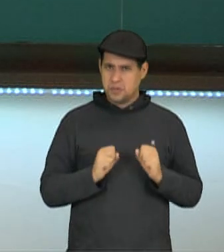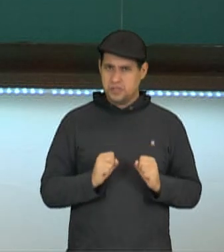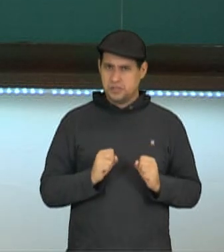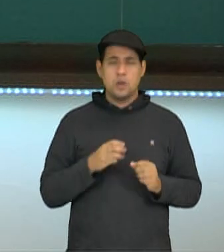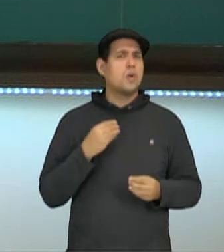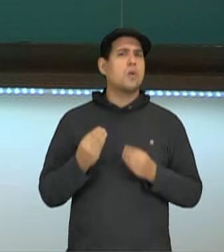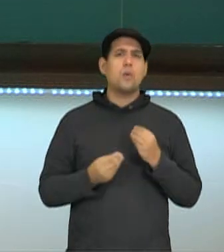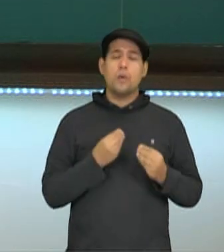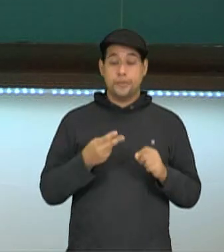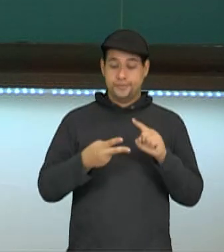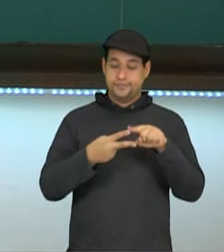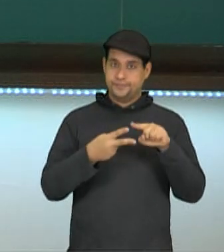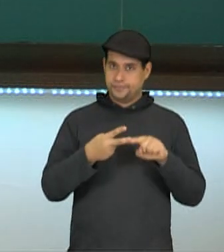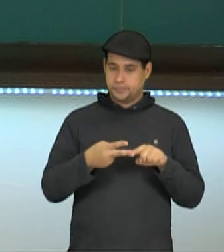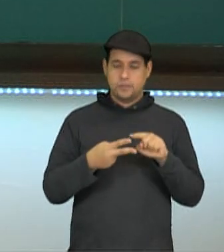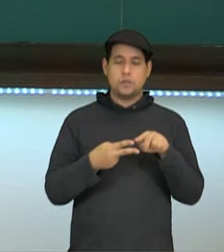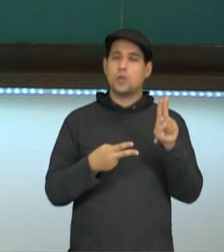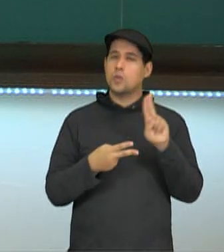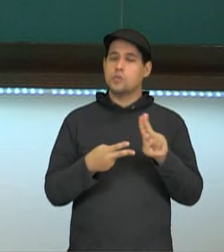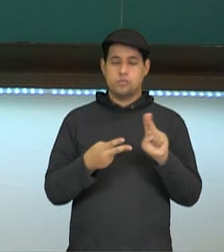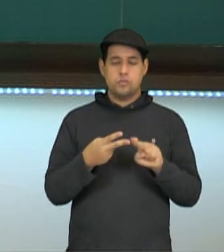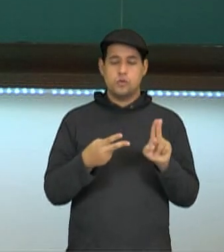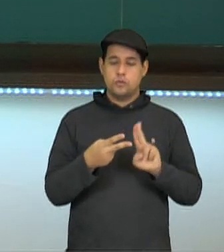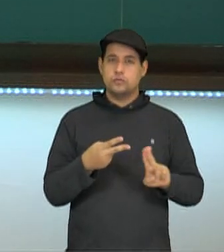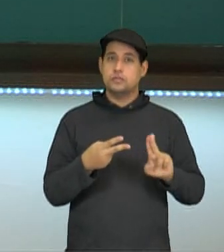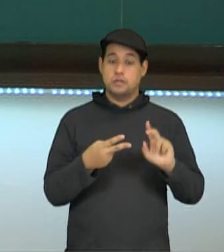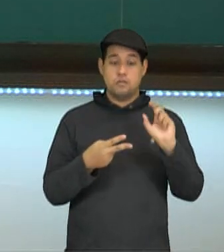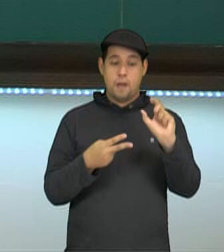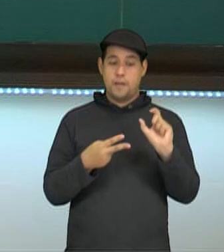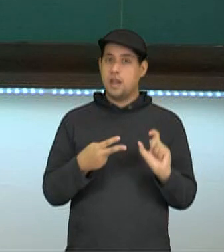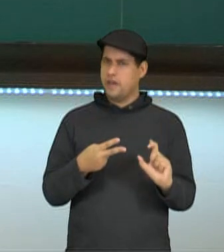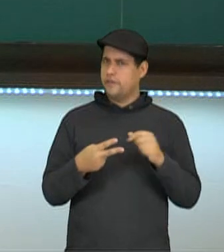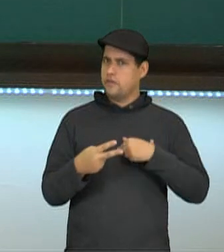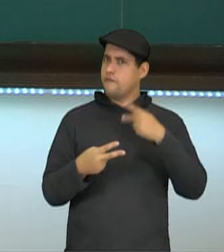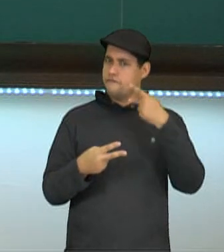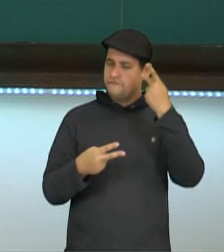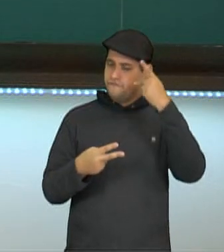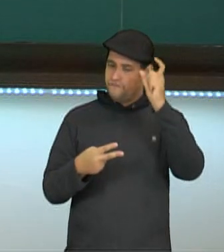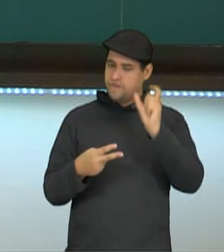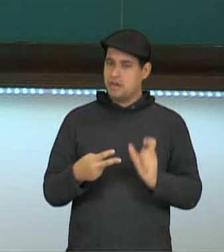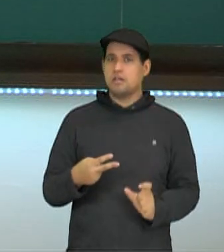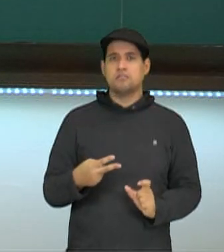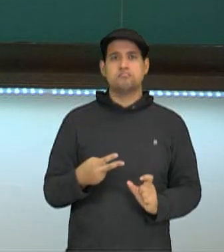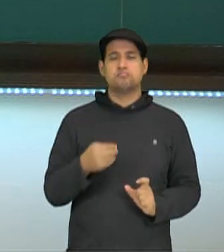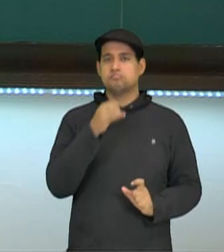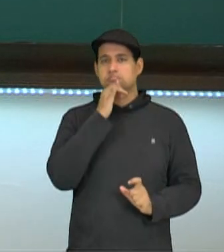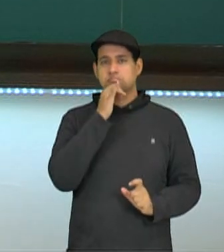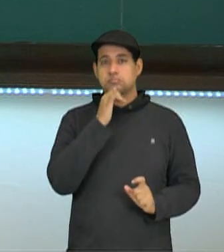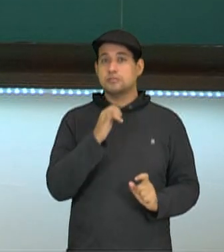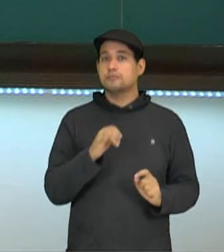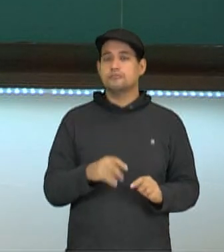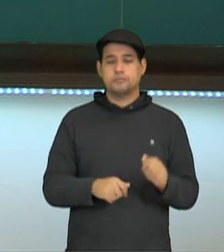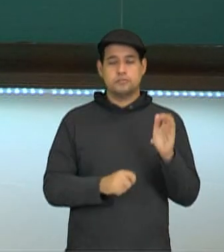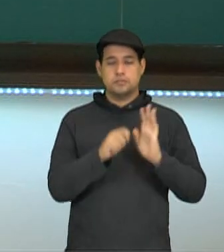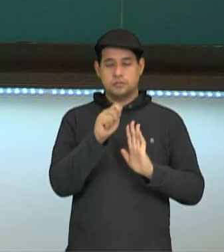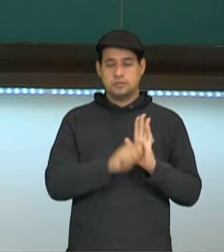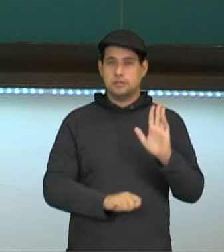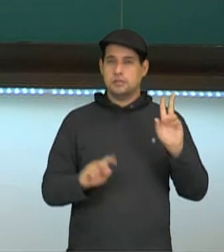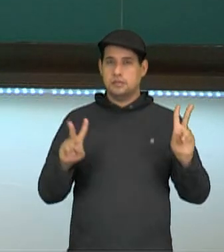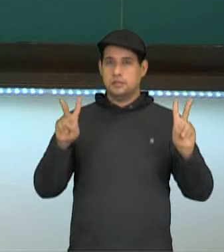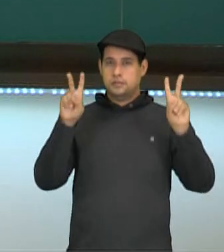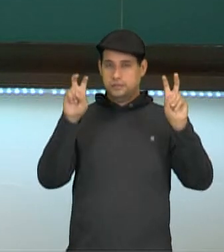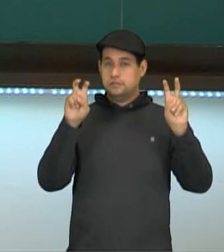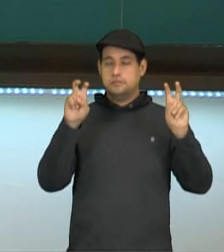formas diferentes. Utilizando exatamente as palavras que eu disse, num texto, por exemplo, você coloca entre aspas, então seria